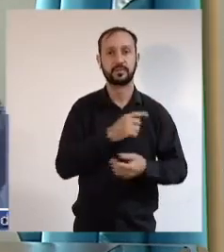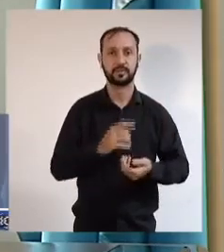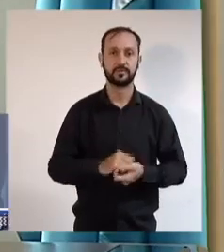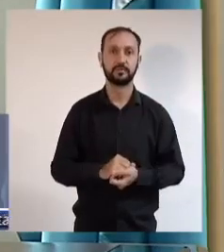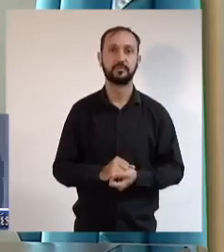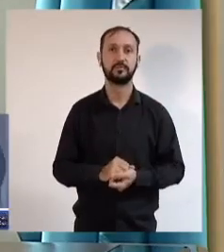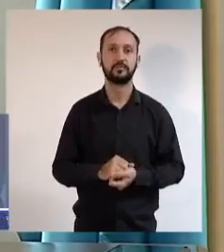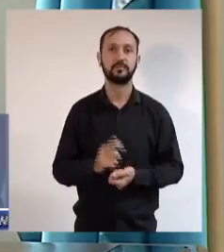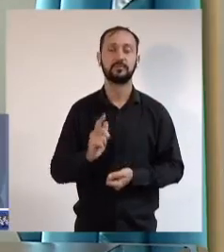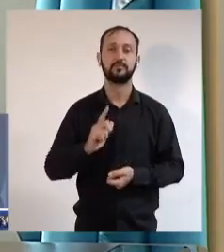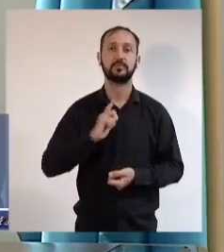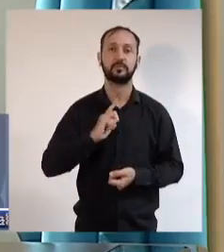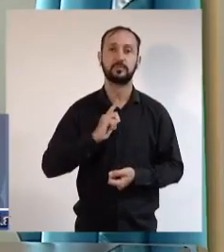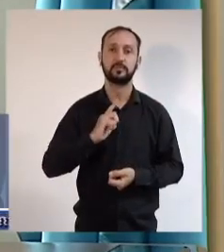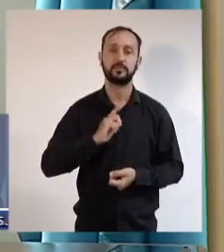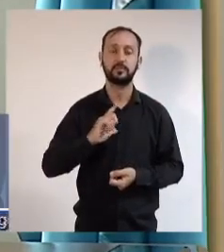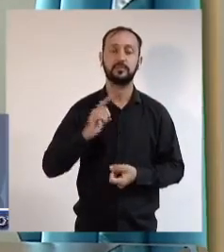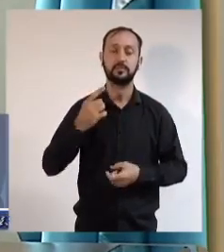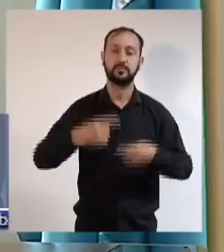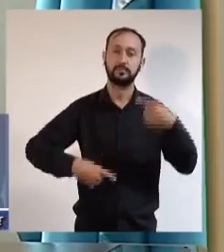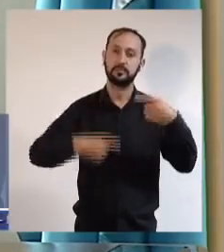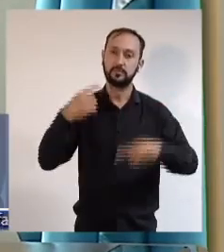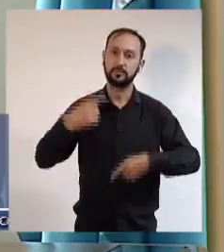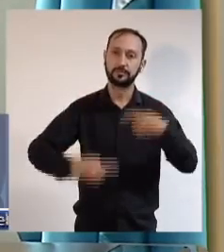termos essa discussão